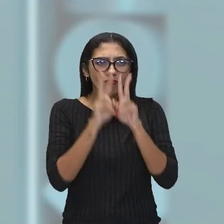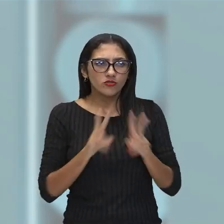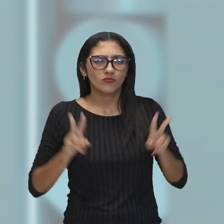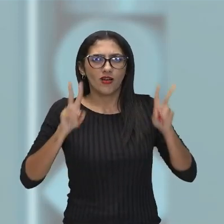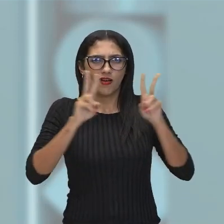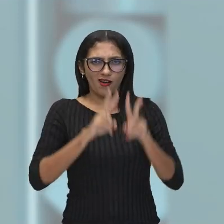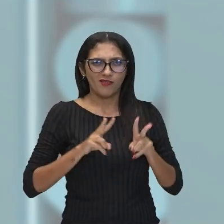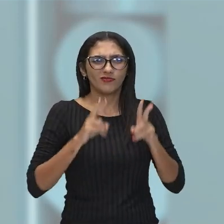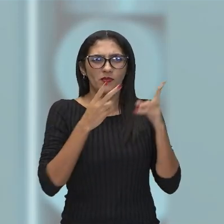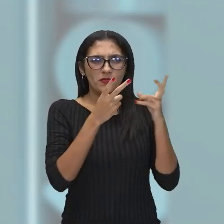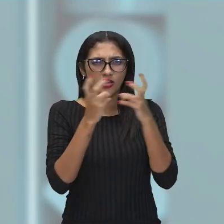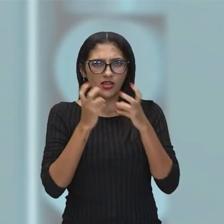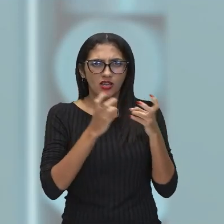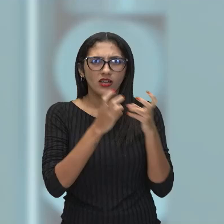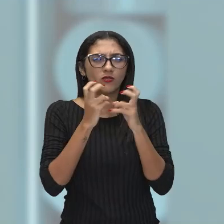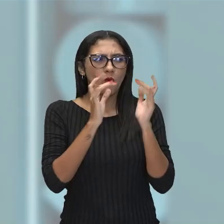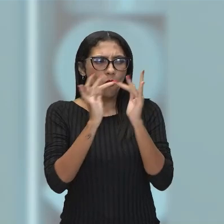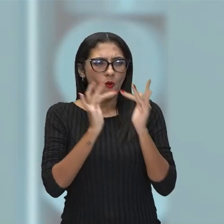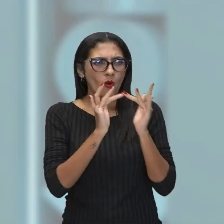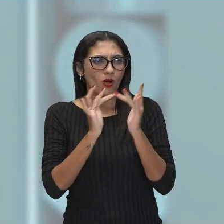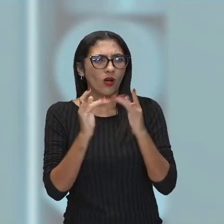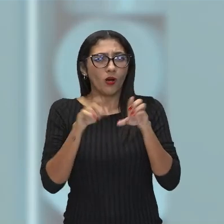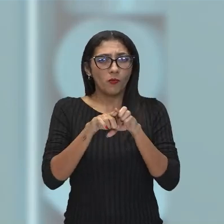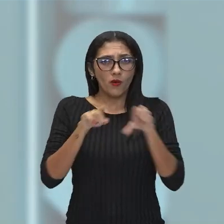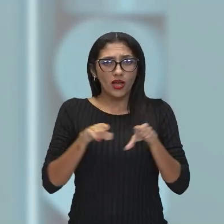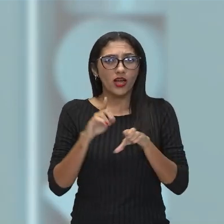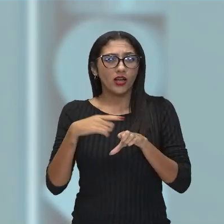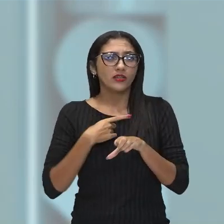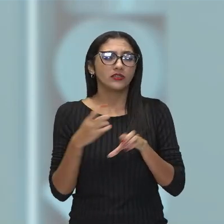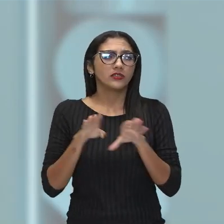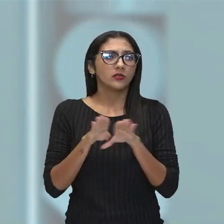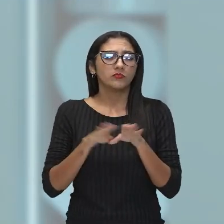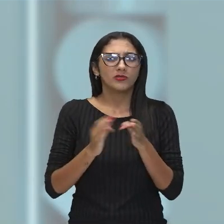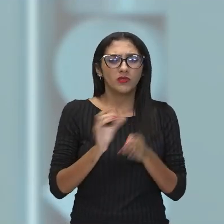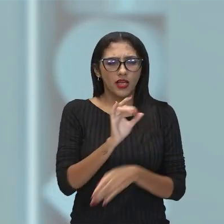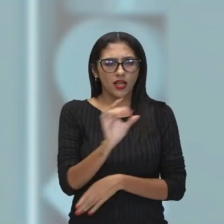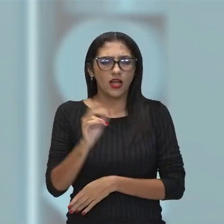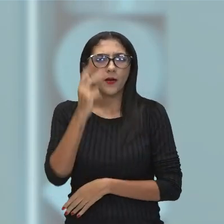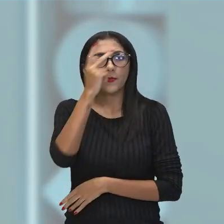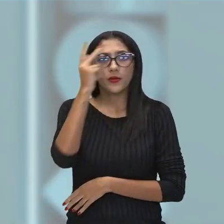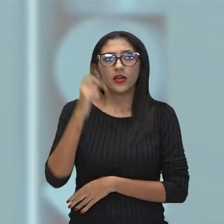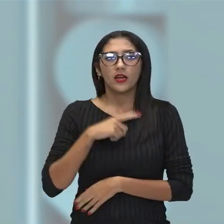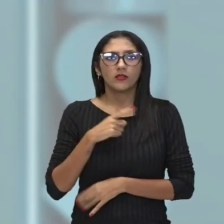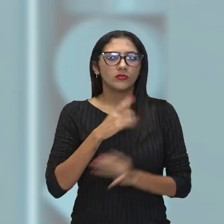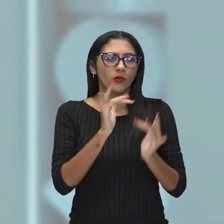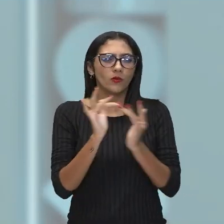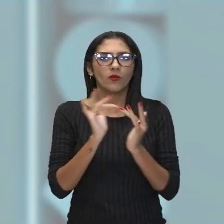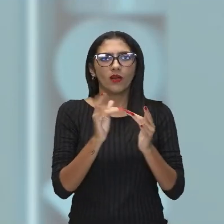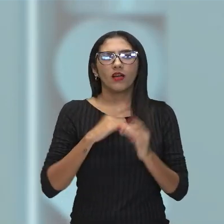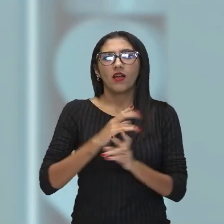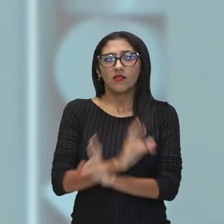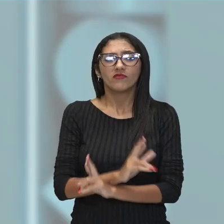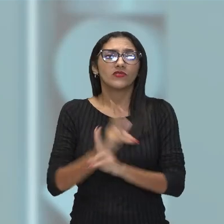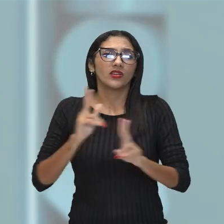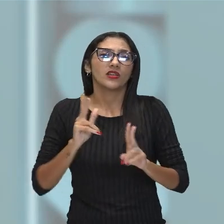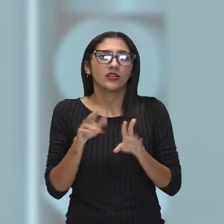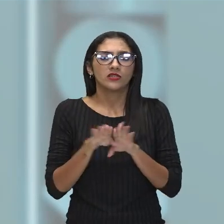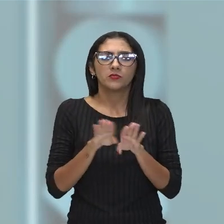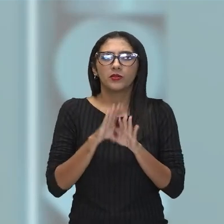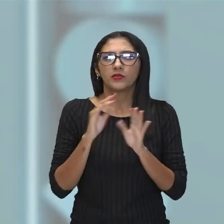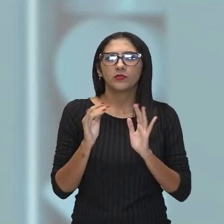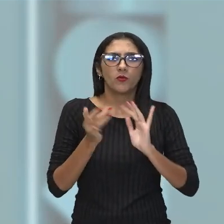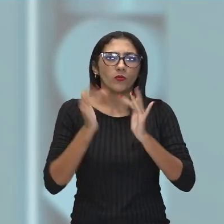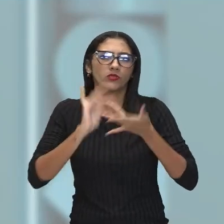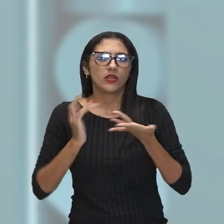do poema, mas uma imersão de cada pessoa, do contato envolvendo ali sentidos também